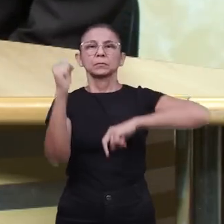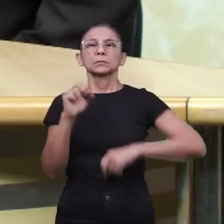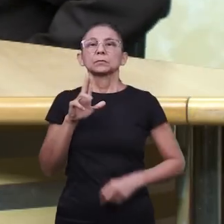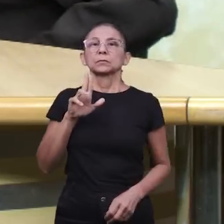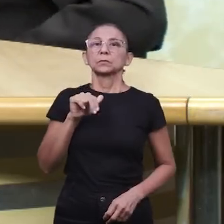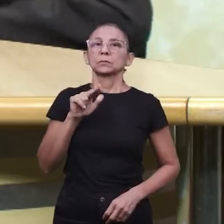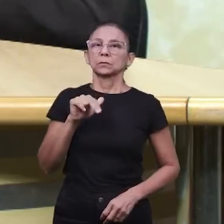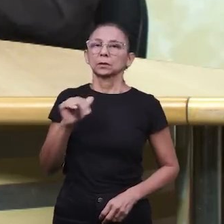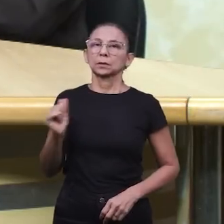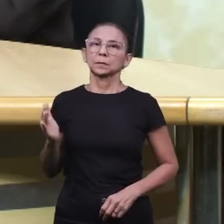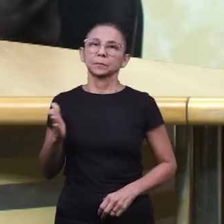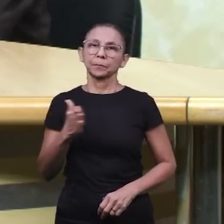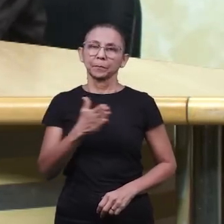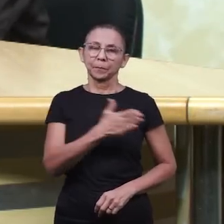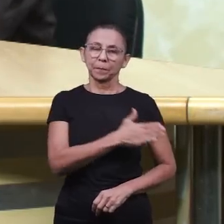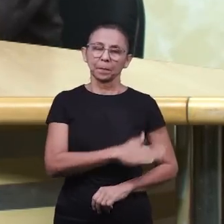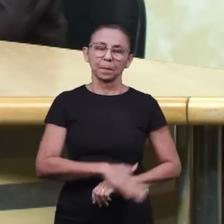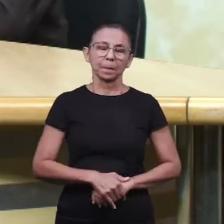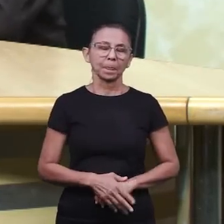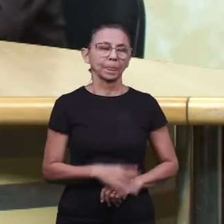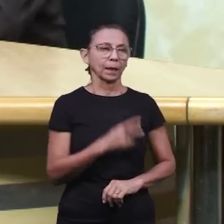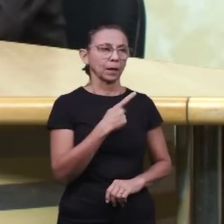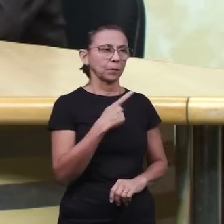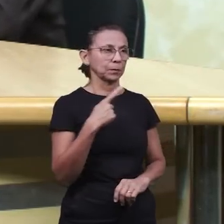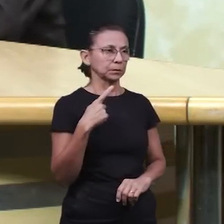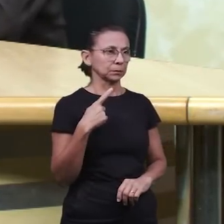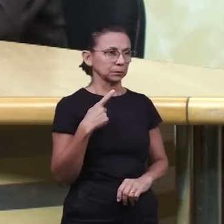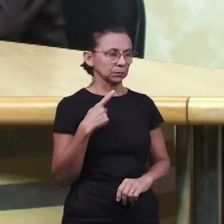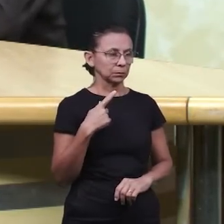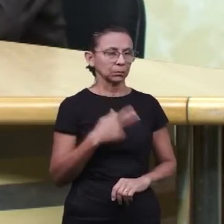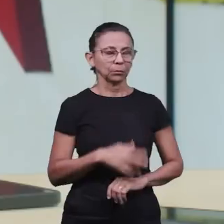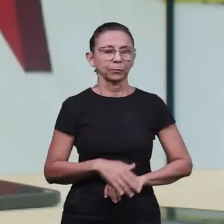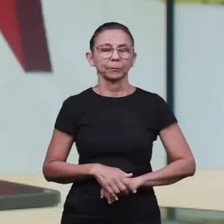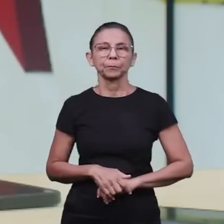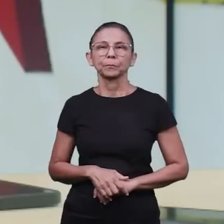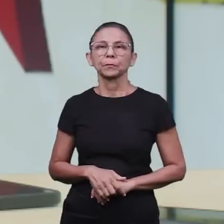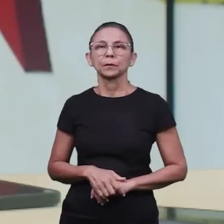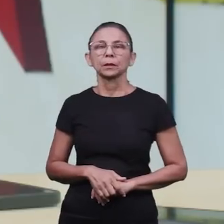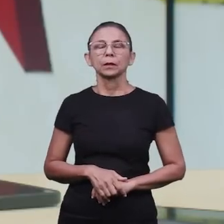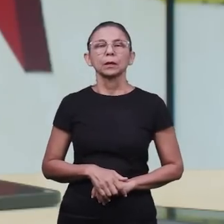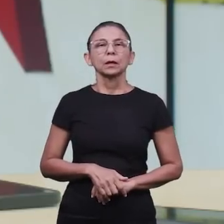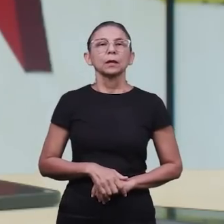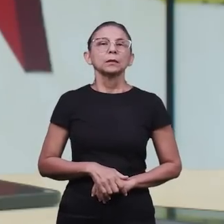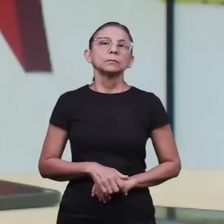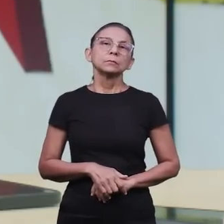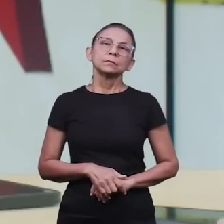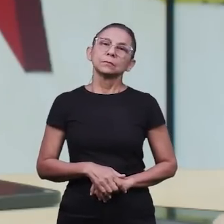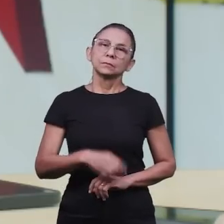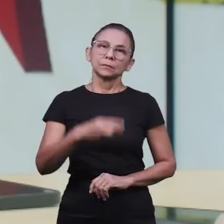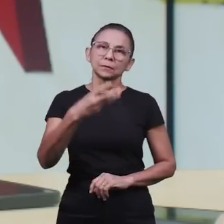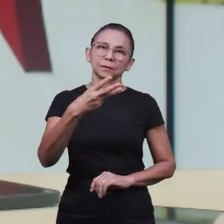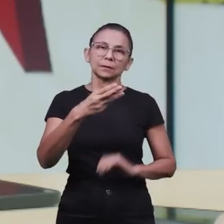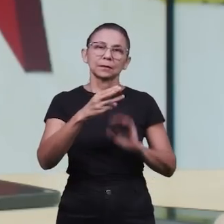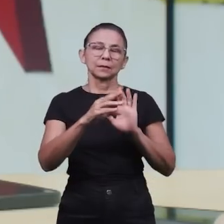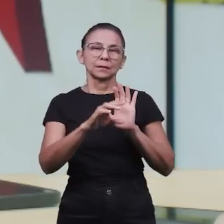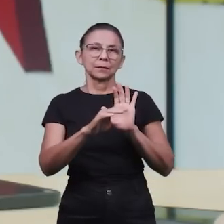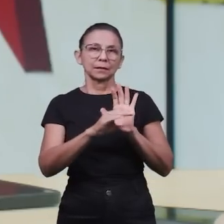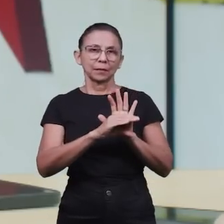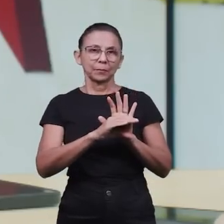Carlos, nos 3 primeiros capítulos há lições